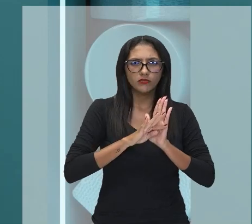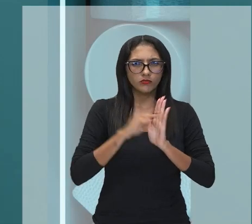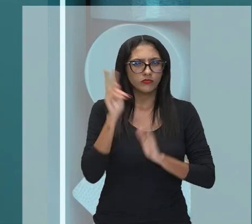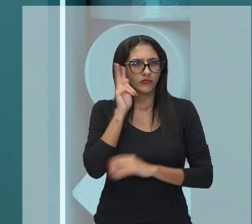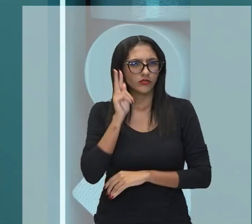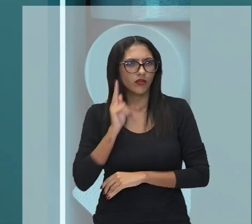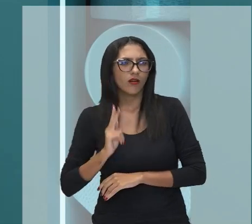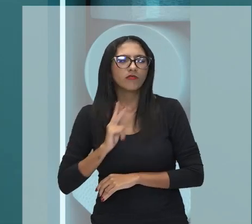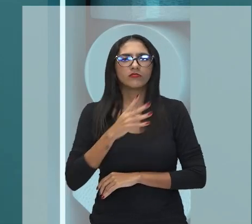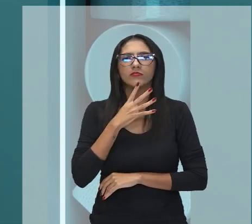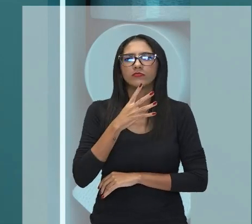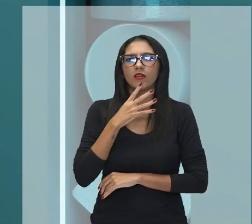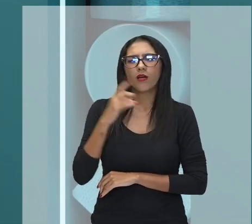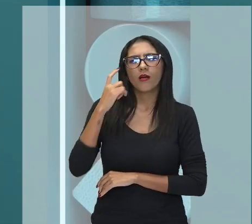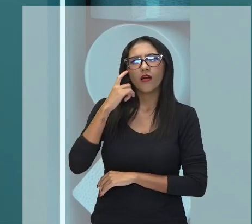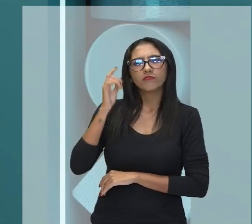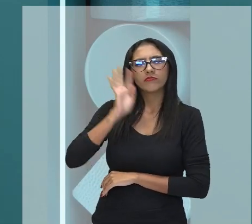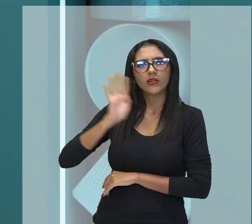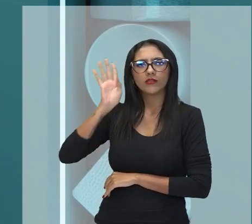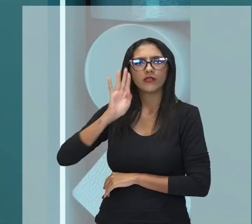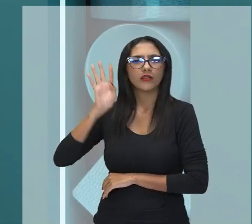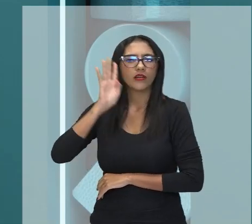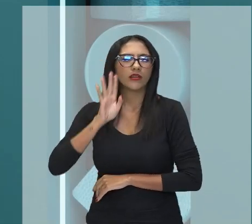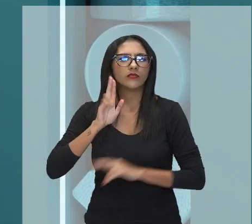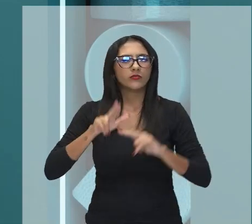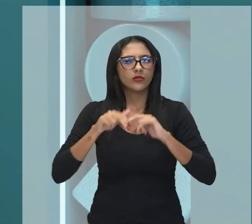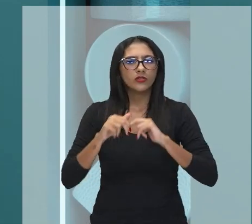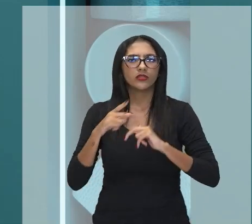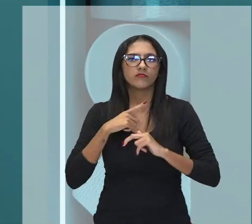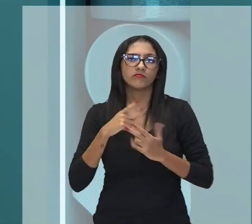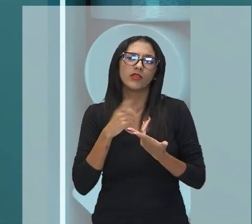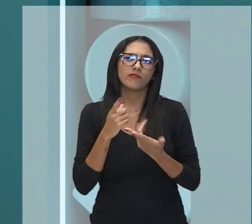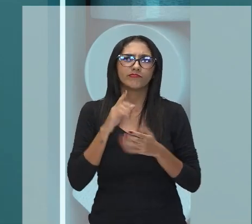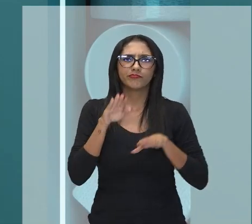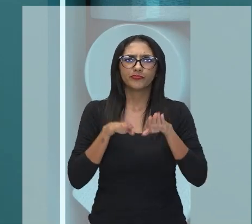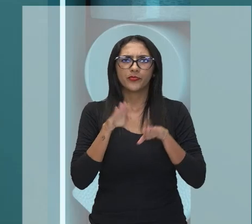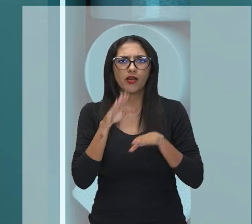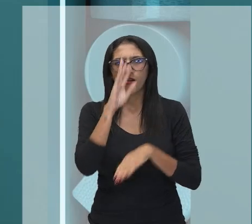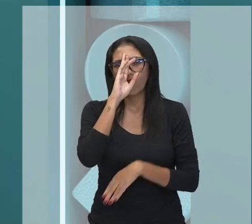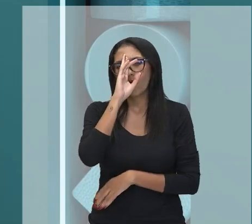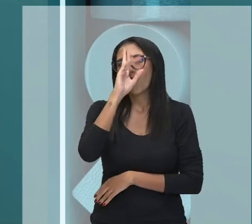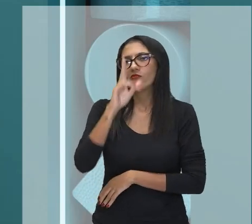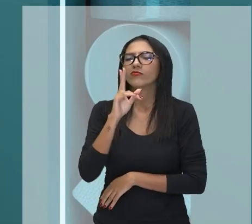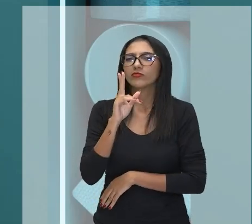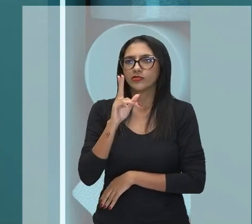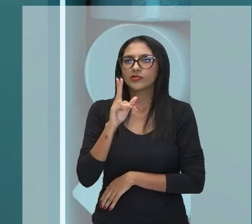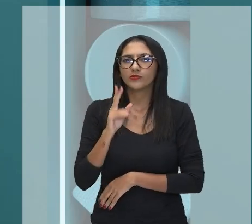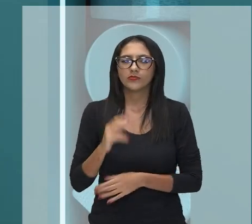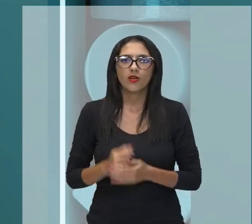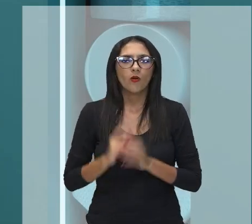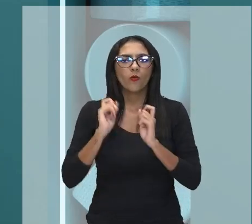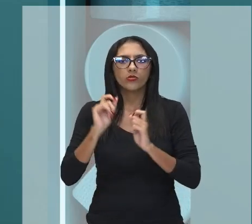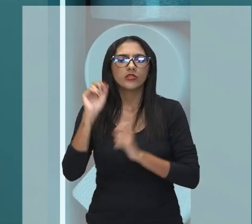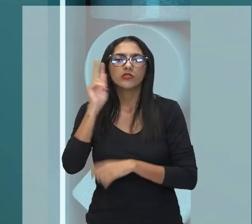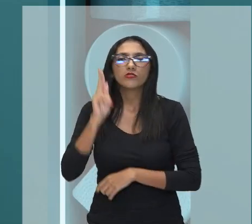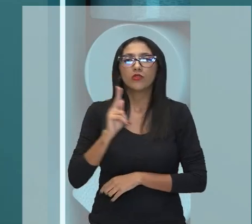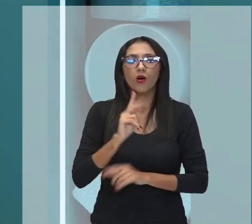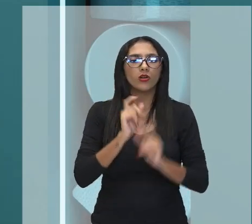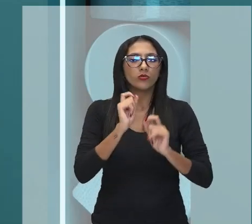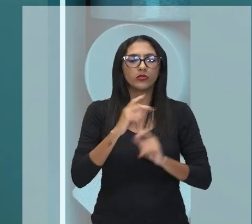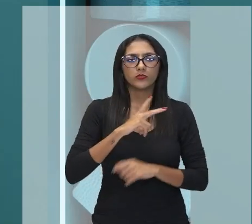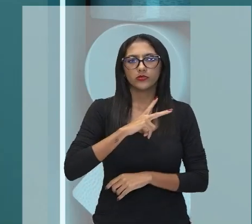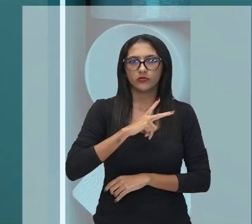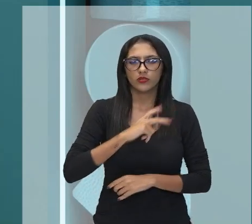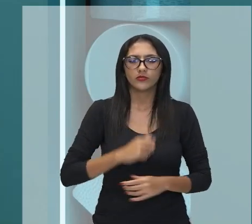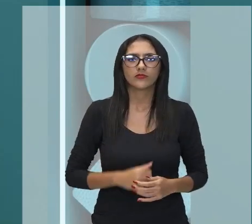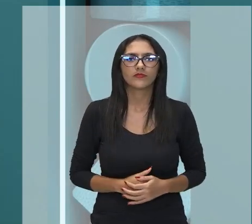nos pensamentos dele, acaba muitas vezes confundindo ali suas falas com as falas do personagem. Então, para